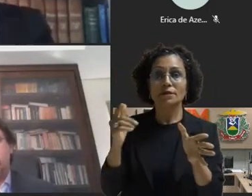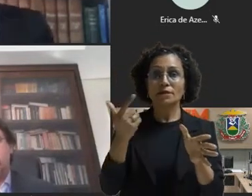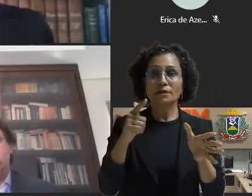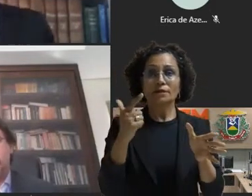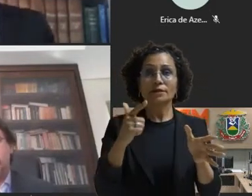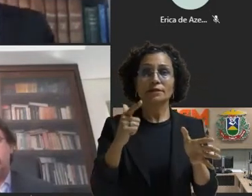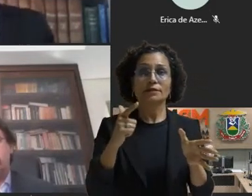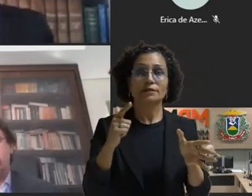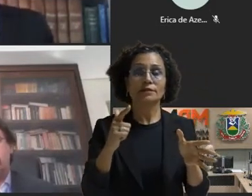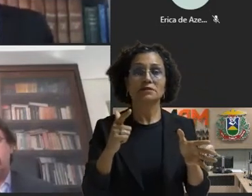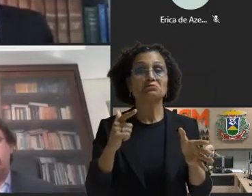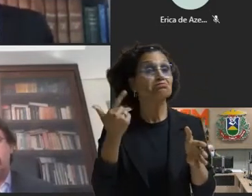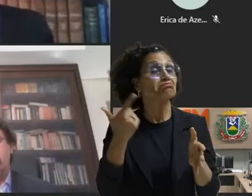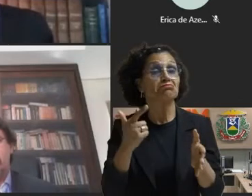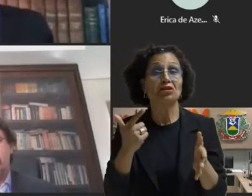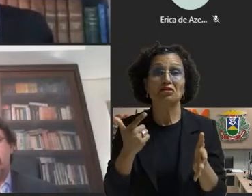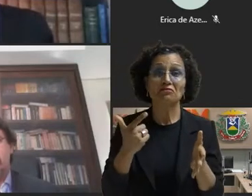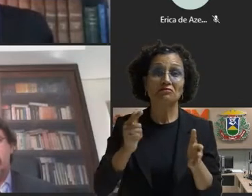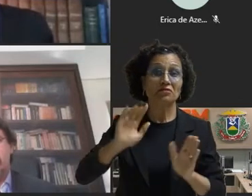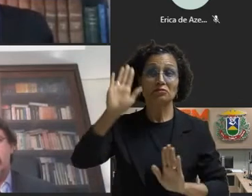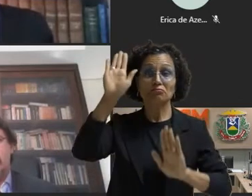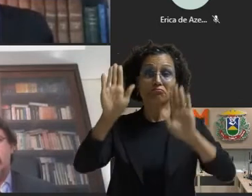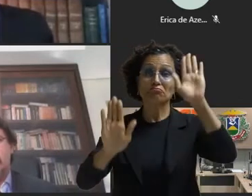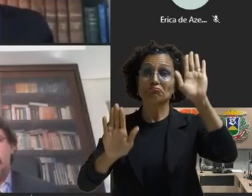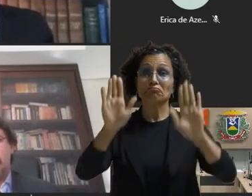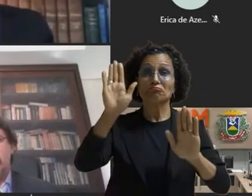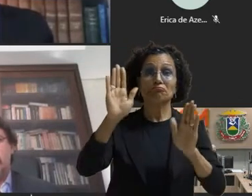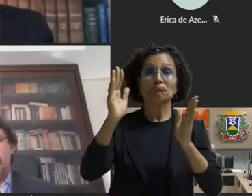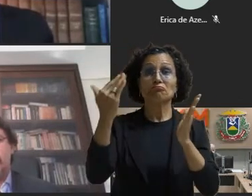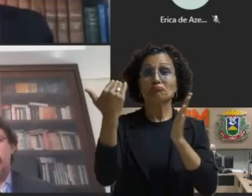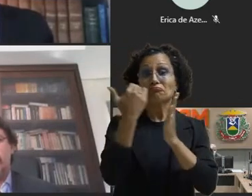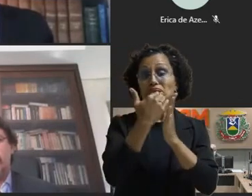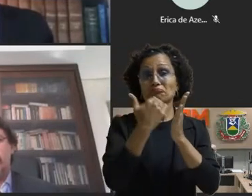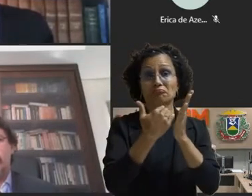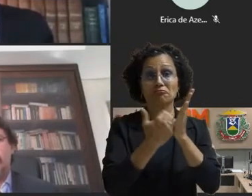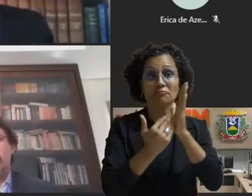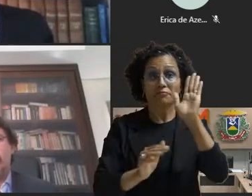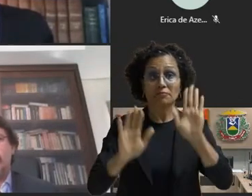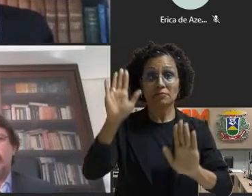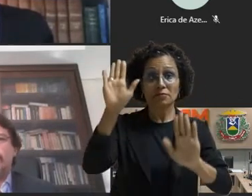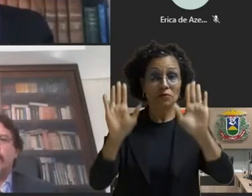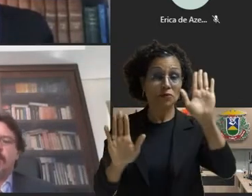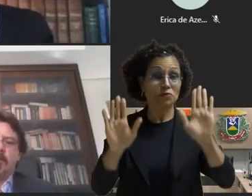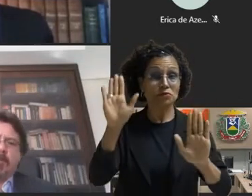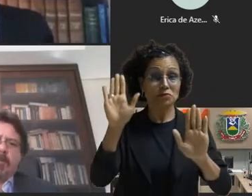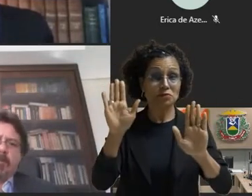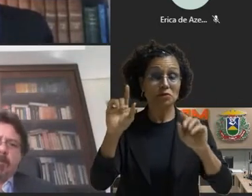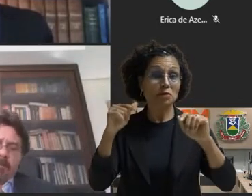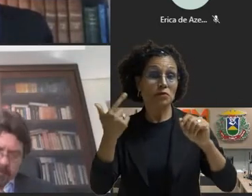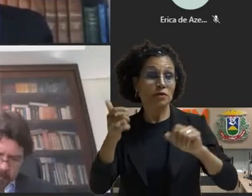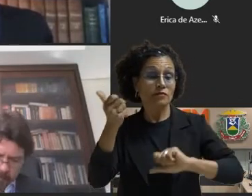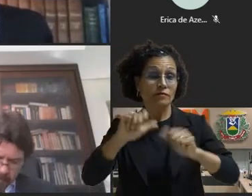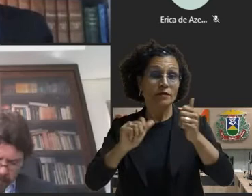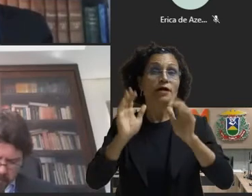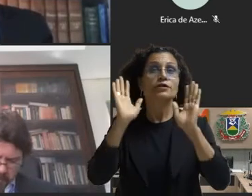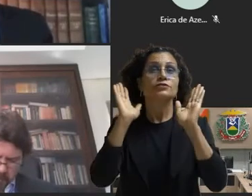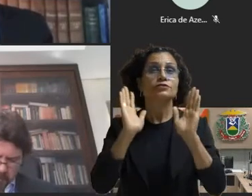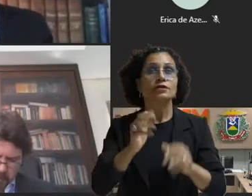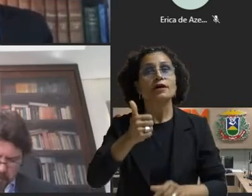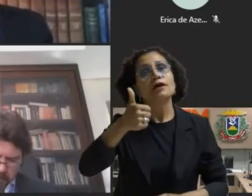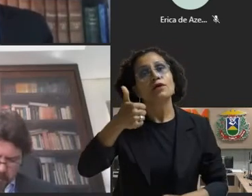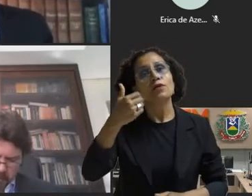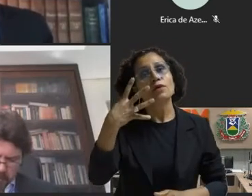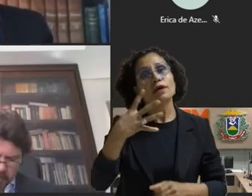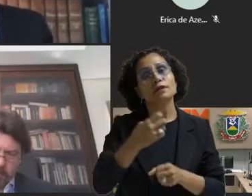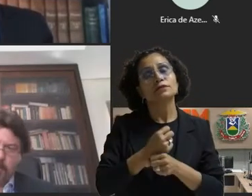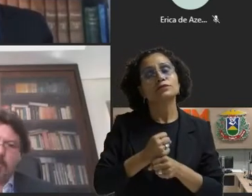processo licitatório, não teve avaliação, não teve nada disso. Isso já tem 14 anos. A questão